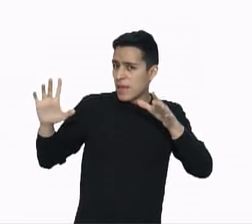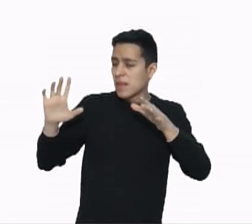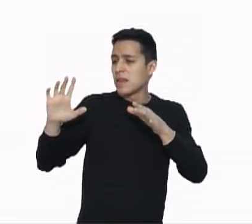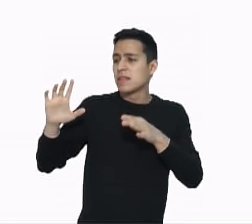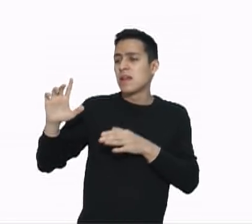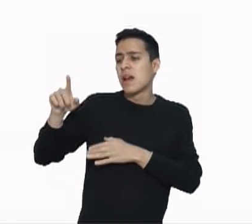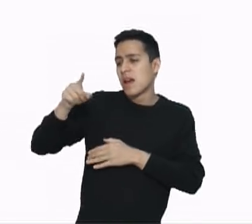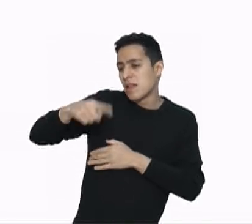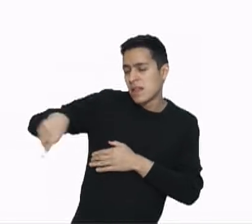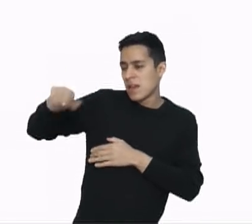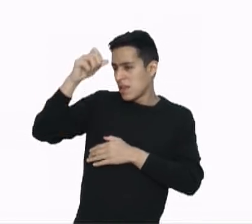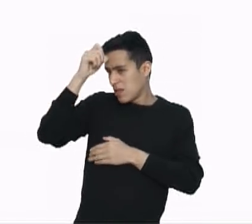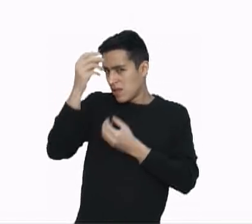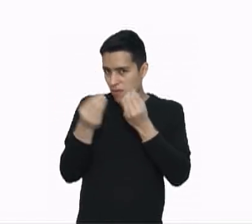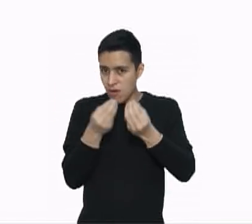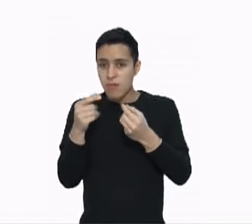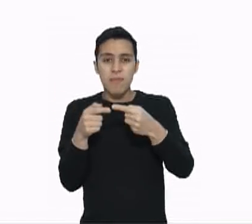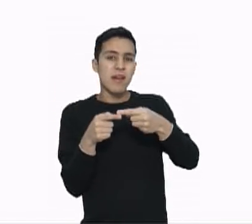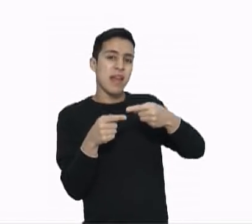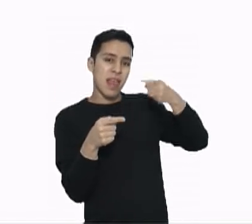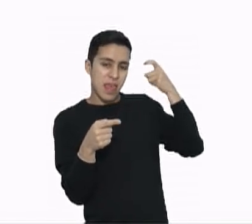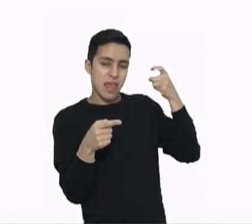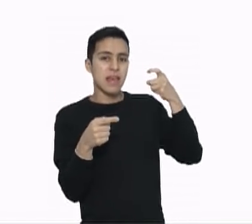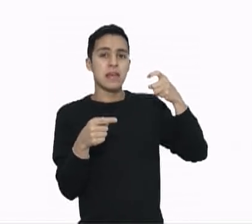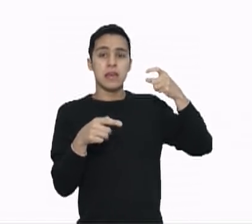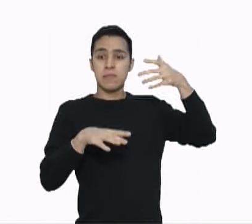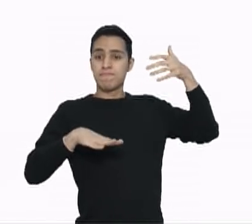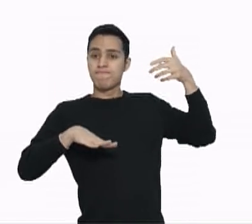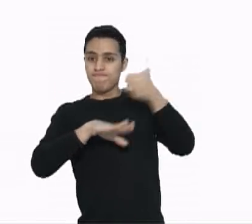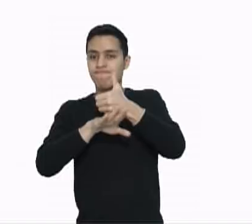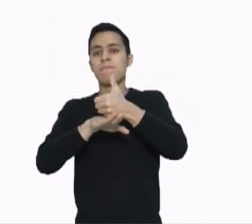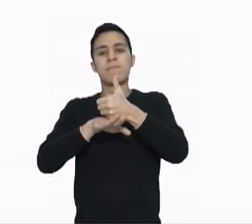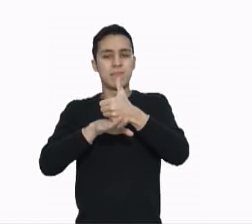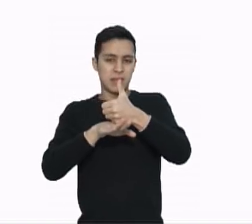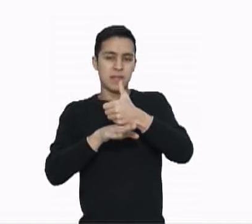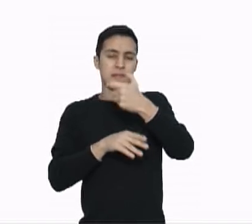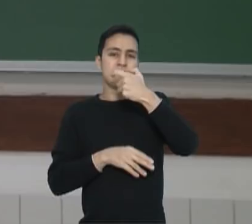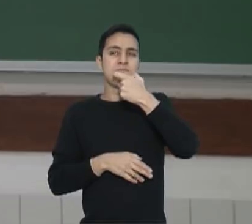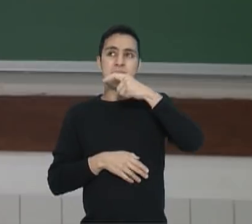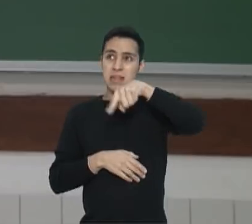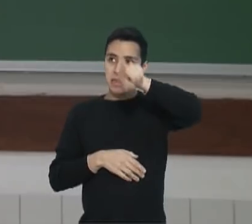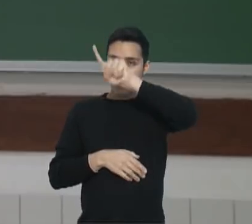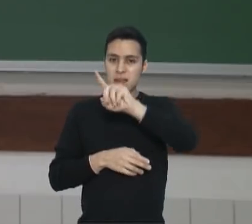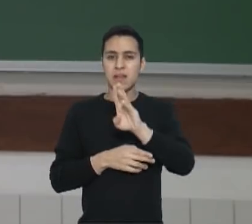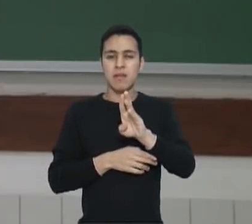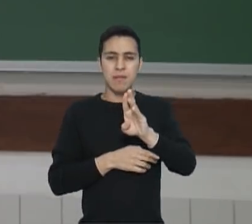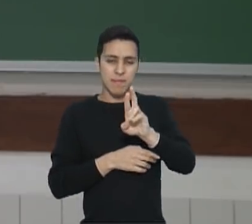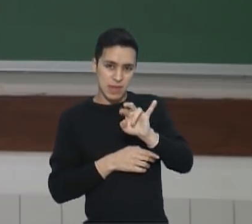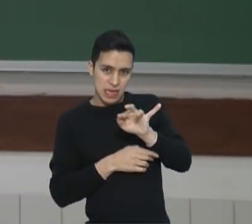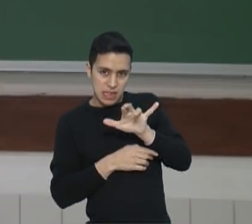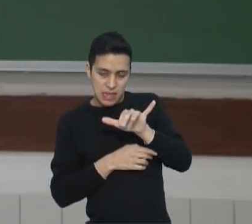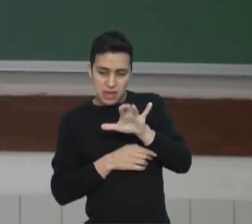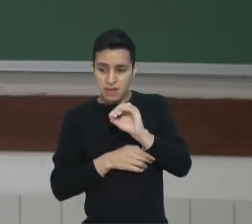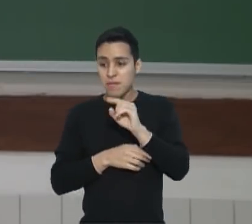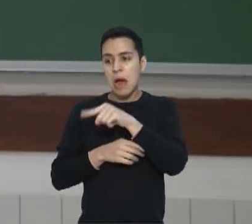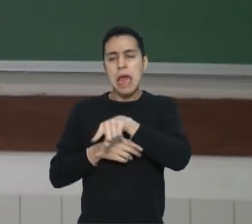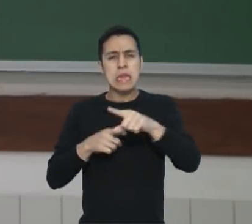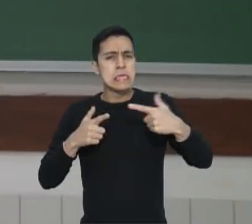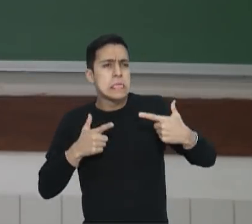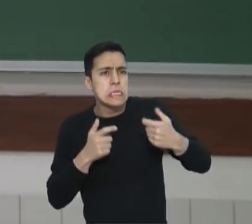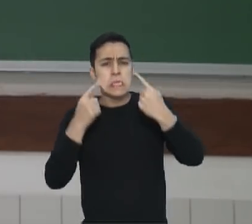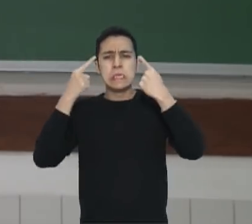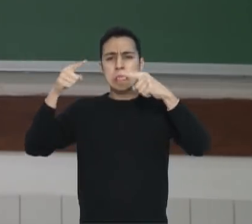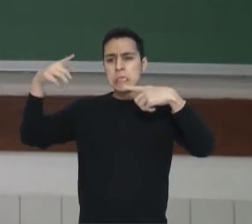lembrada no contexto do domínio britânico desde o século XVIII. Foram muitas as revoltas contra essa opressão colonial.